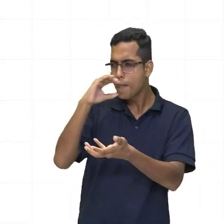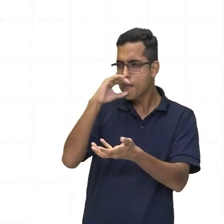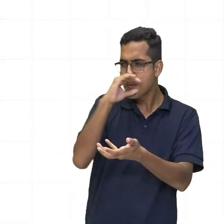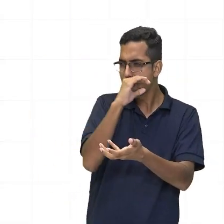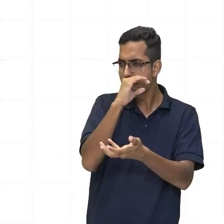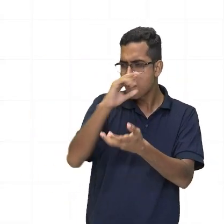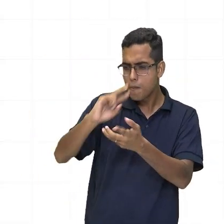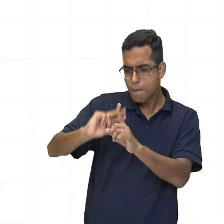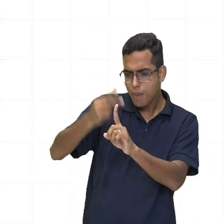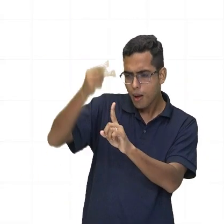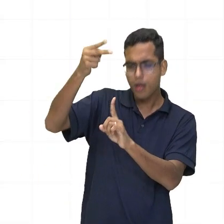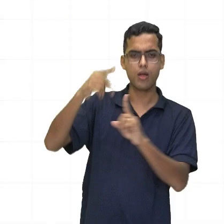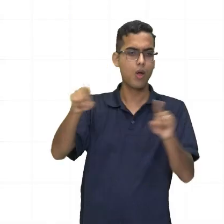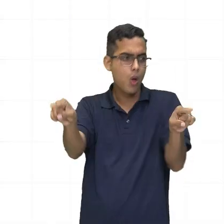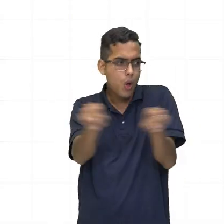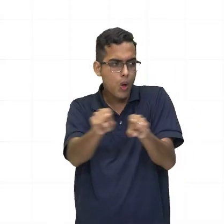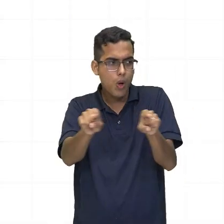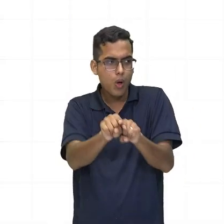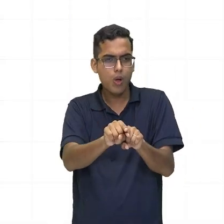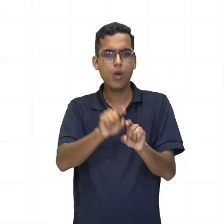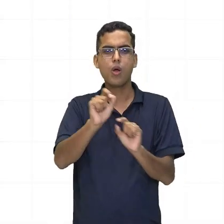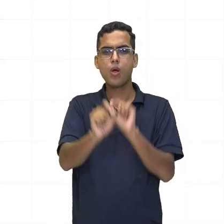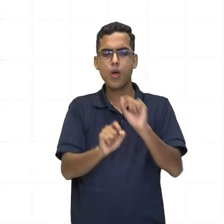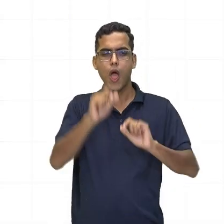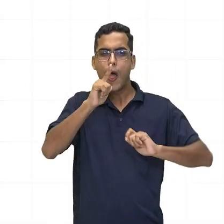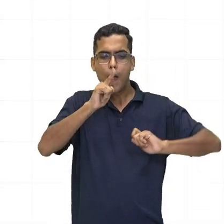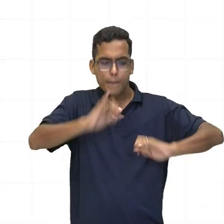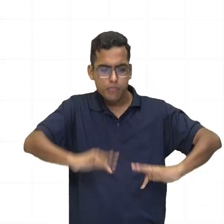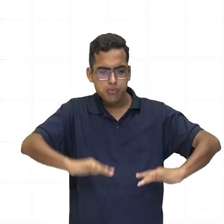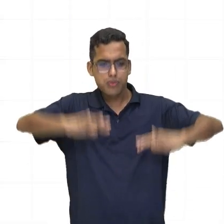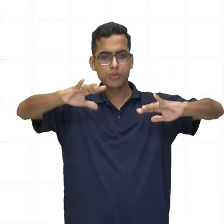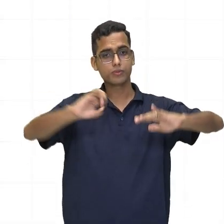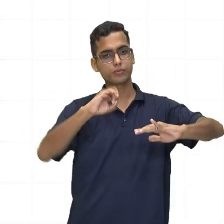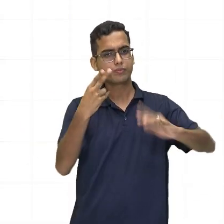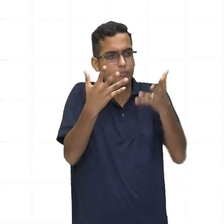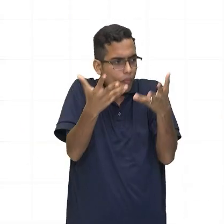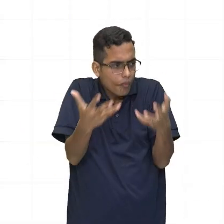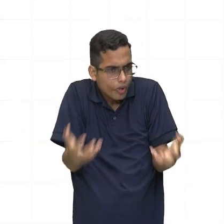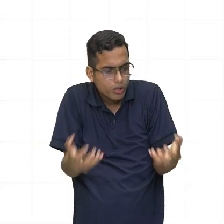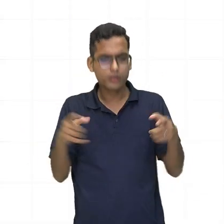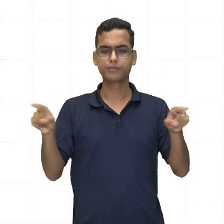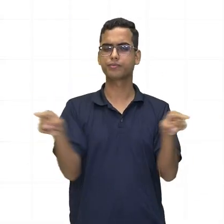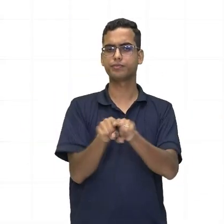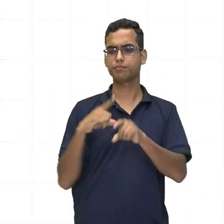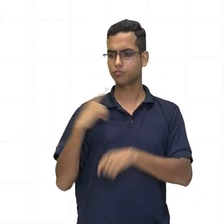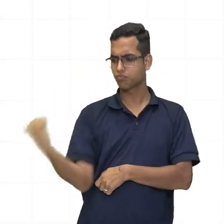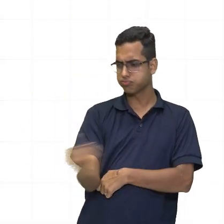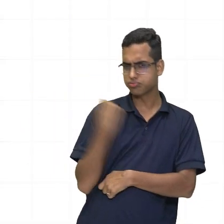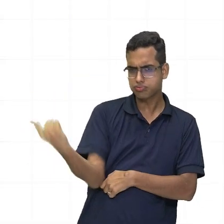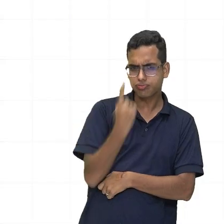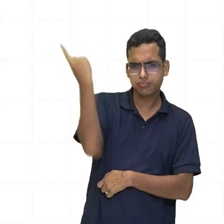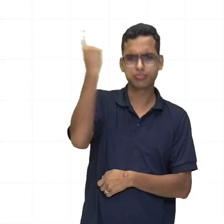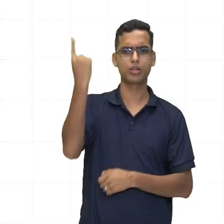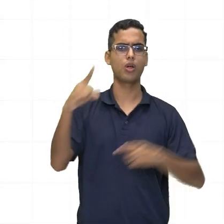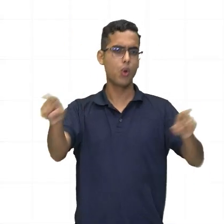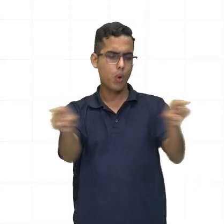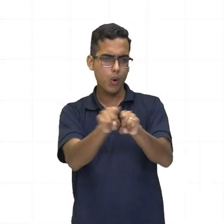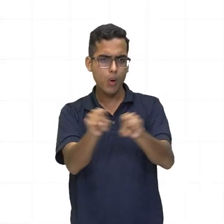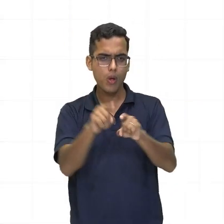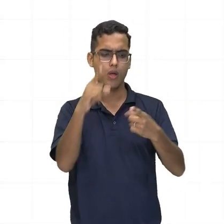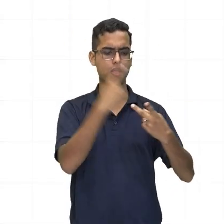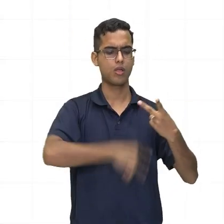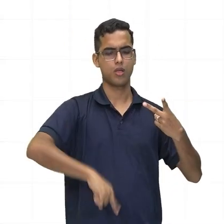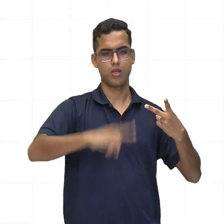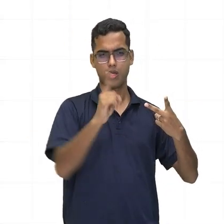de enchentes, de secas, de tempestades, de tornados, né? de